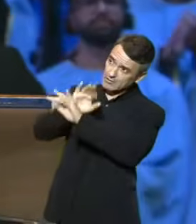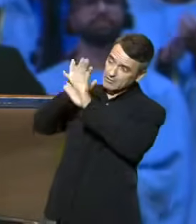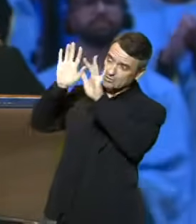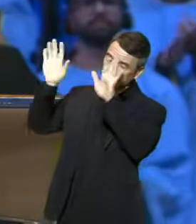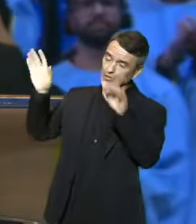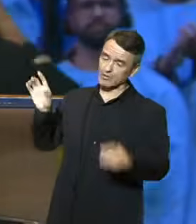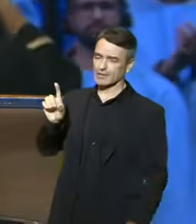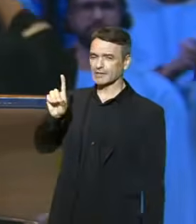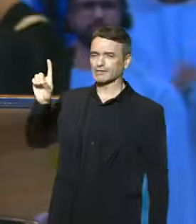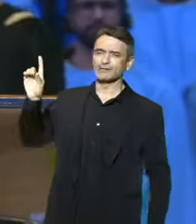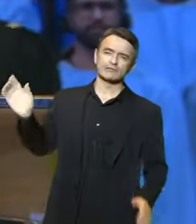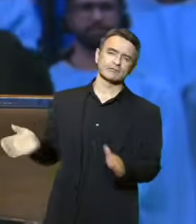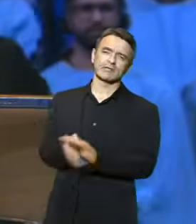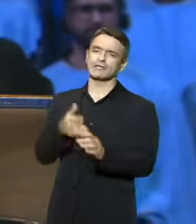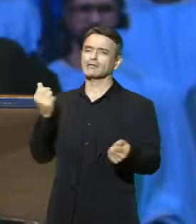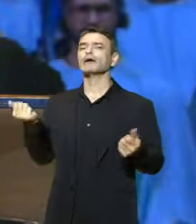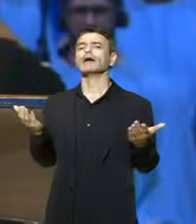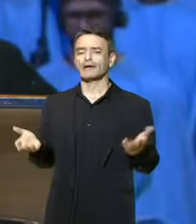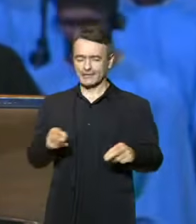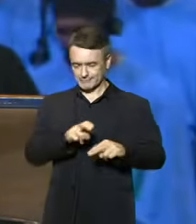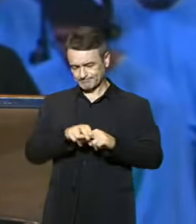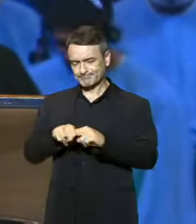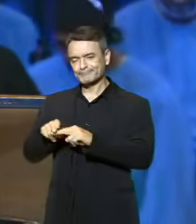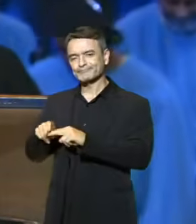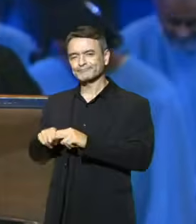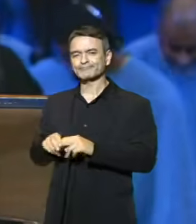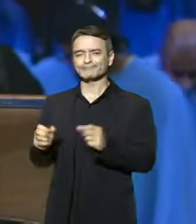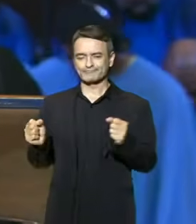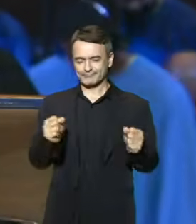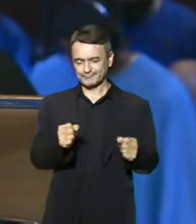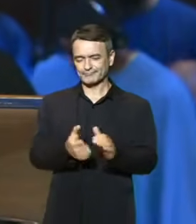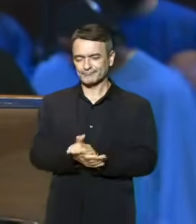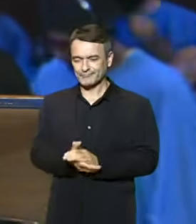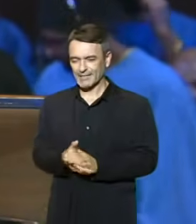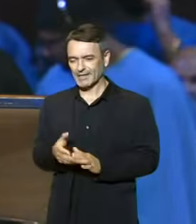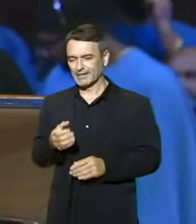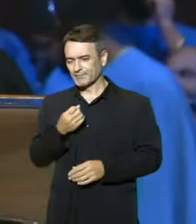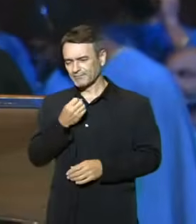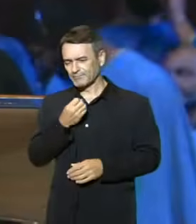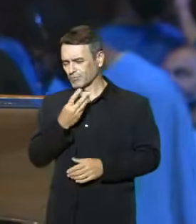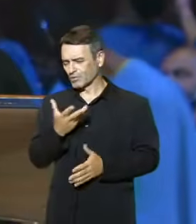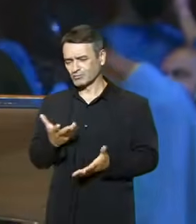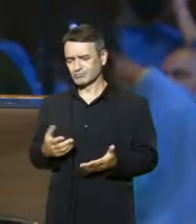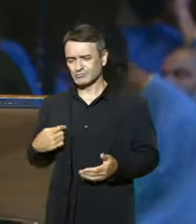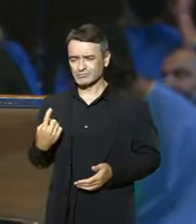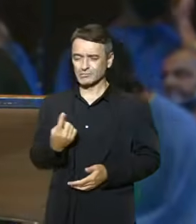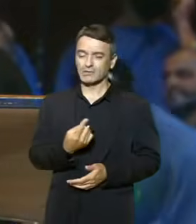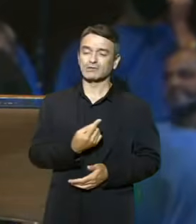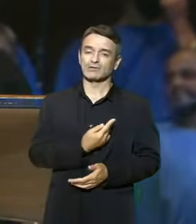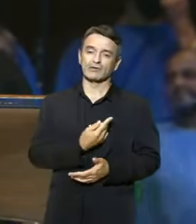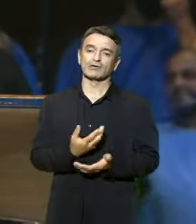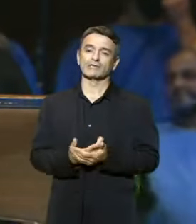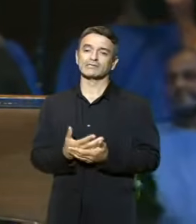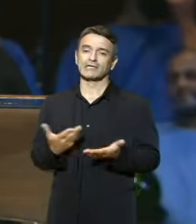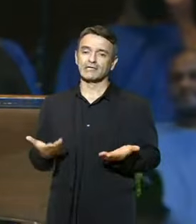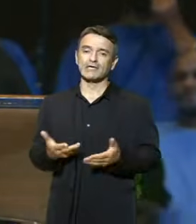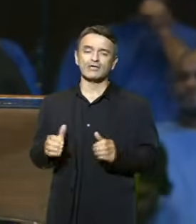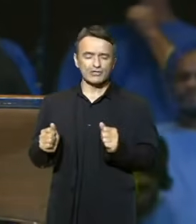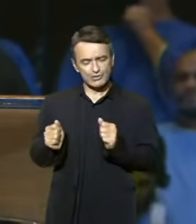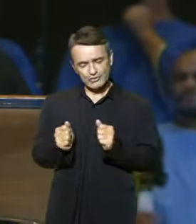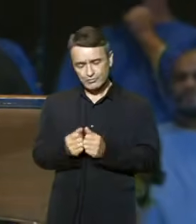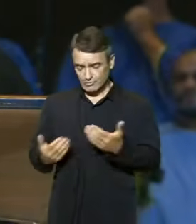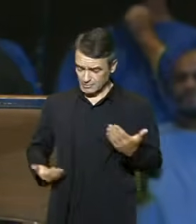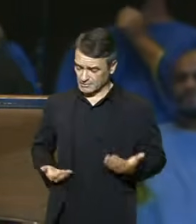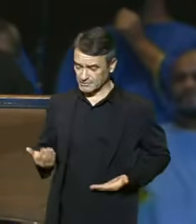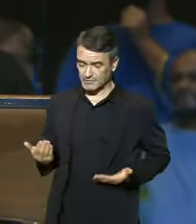Glória a Deus, aleluia. Você pode sentar. Que prazer, que bênção a gente poder ser igreja e servir a